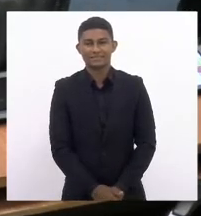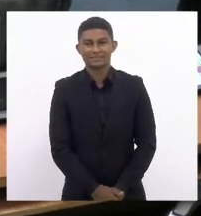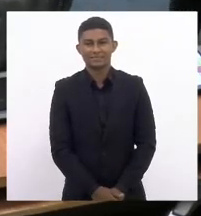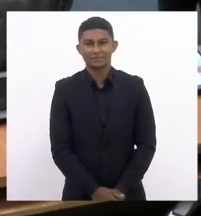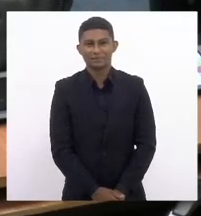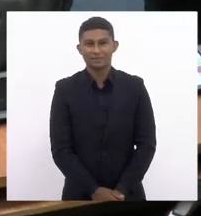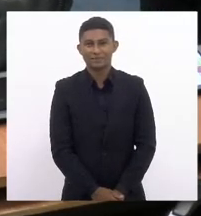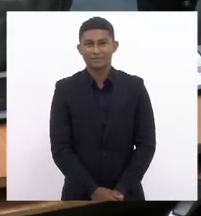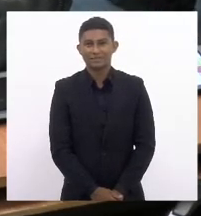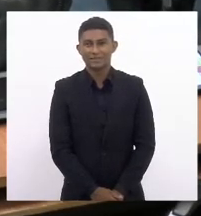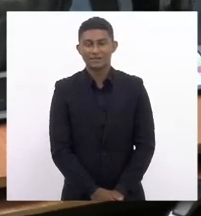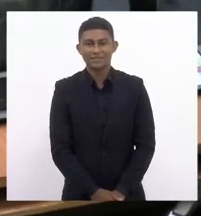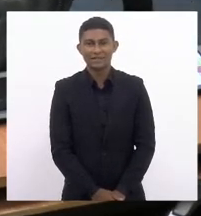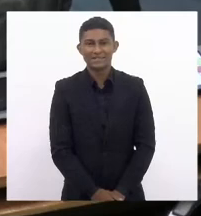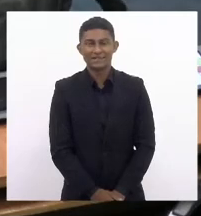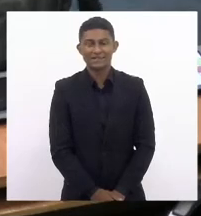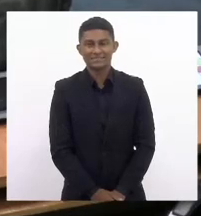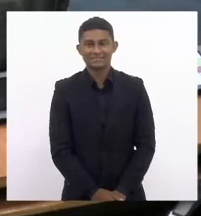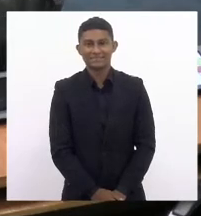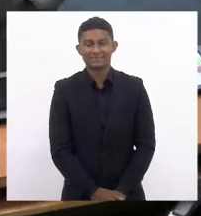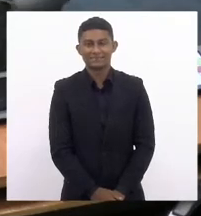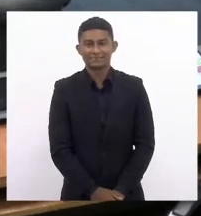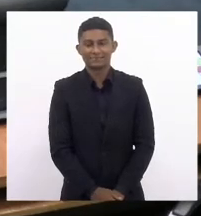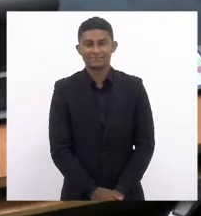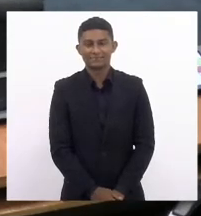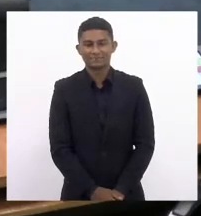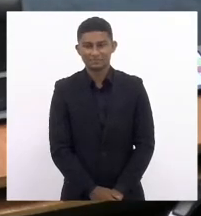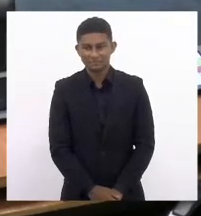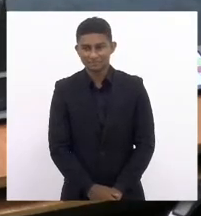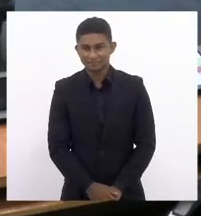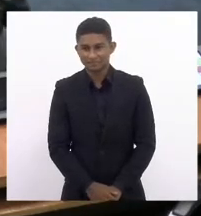Primeiro orador inscrito é o nobre deputado Luiz Paulo.